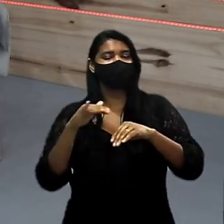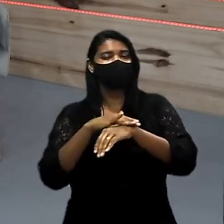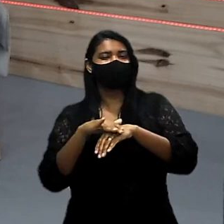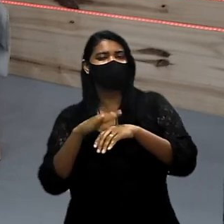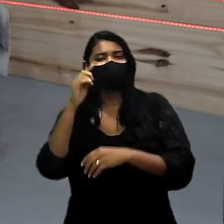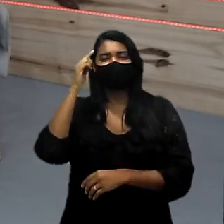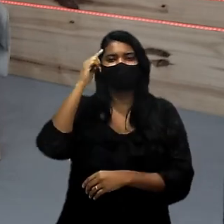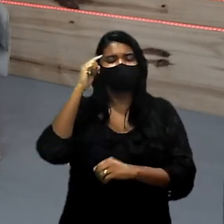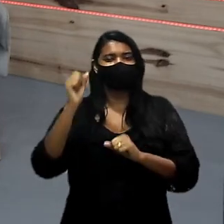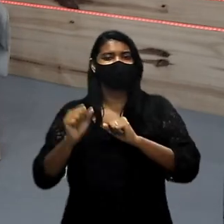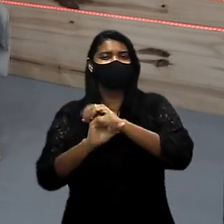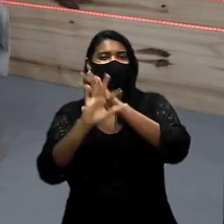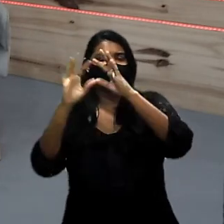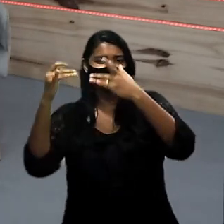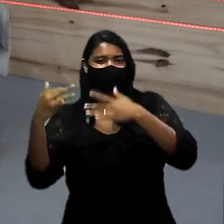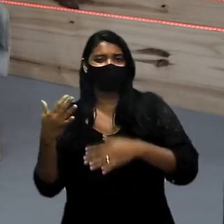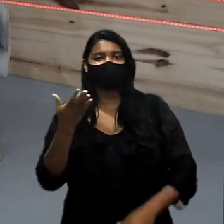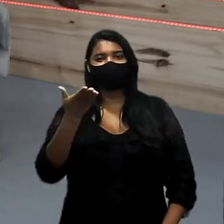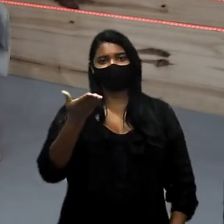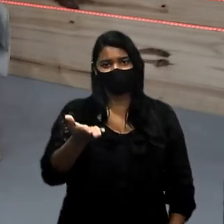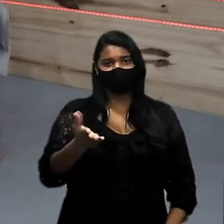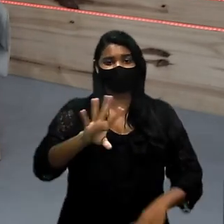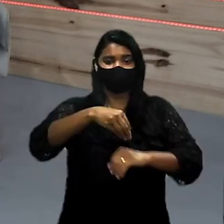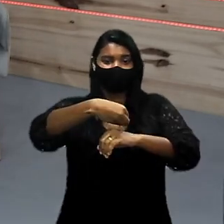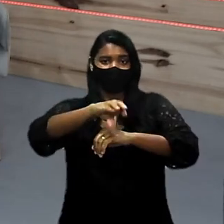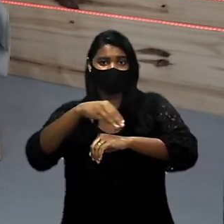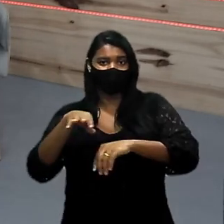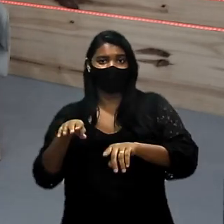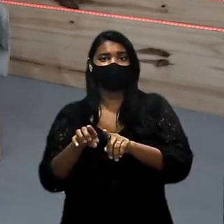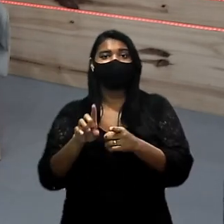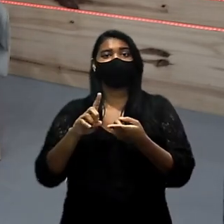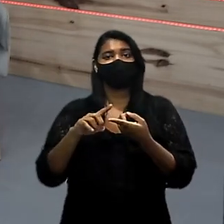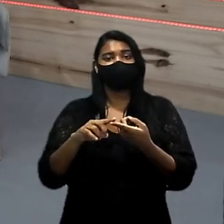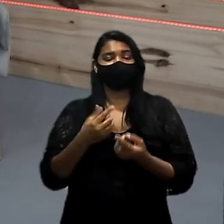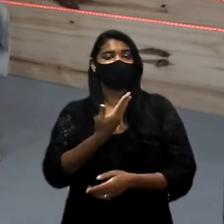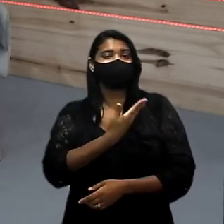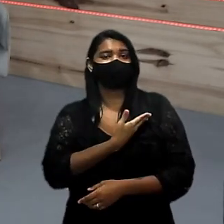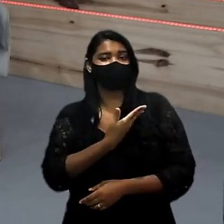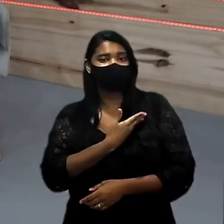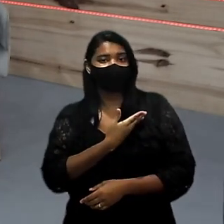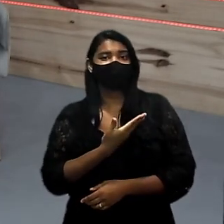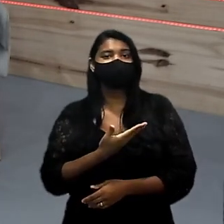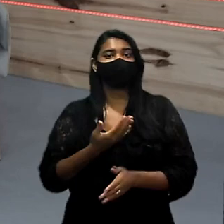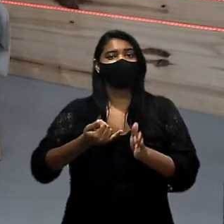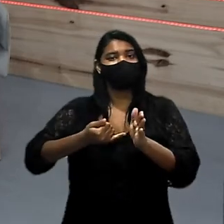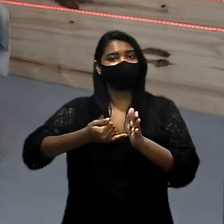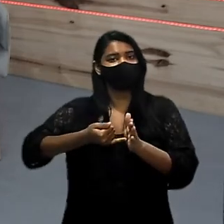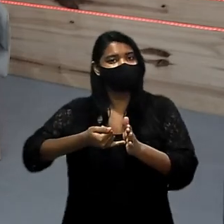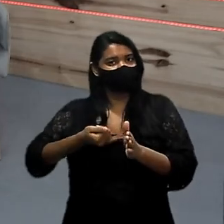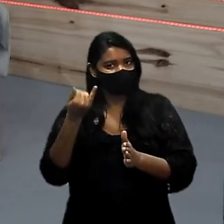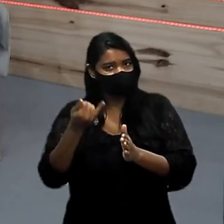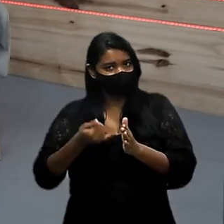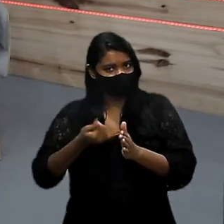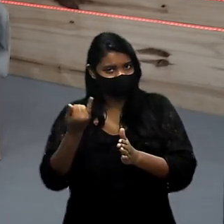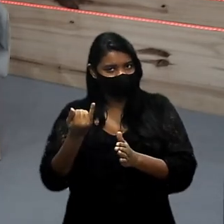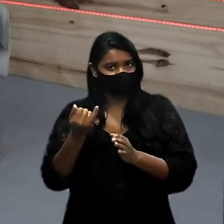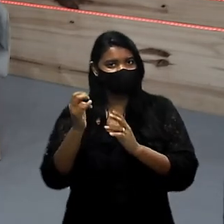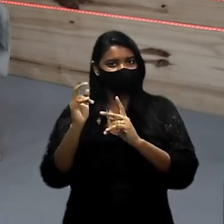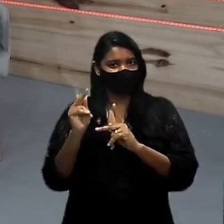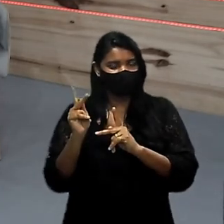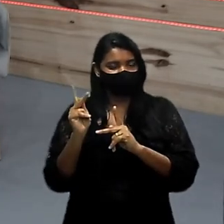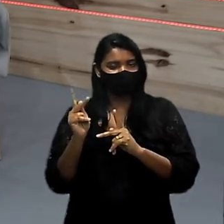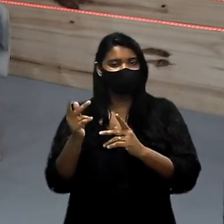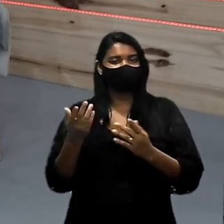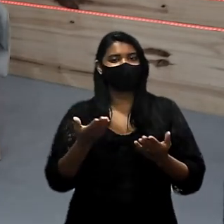para tirar dúvida, para você compartilhar também, indicar aí para os seus amigos. Fica ligadinho aí